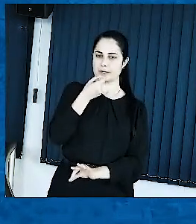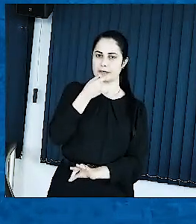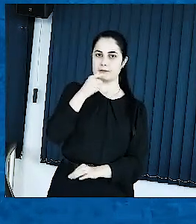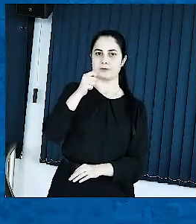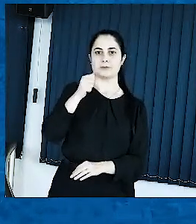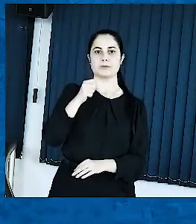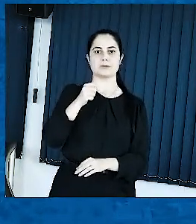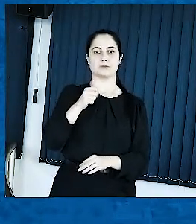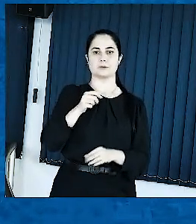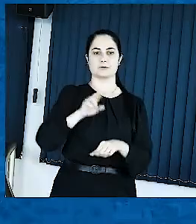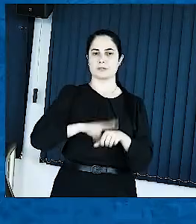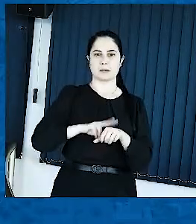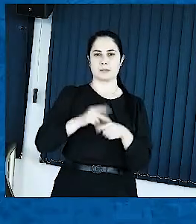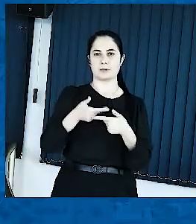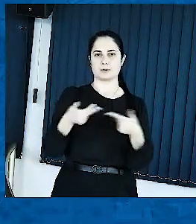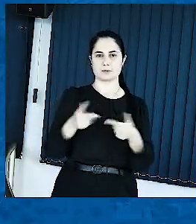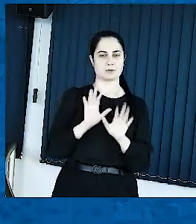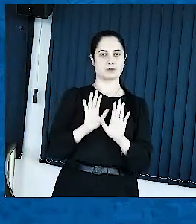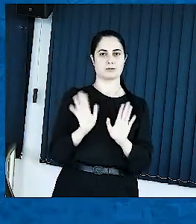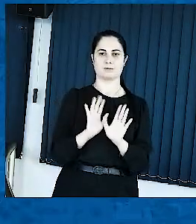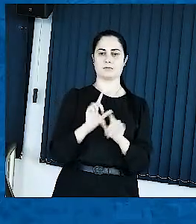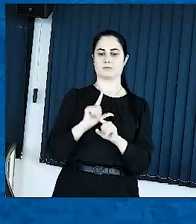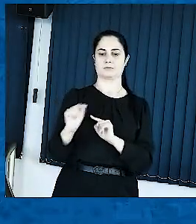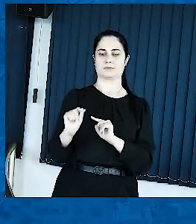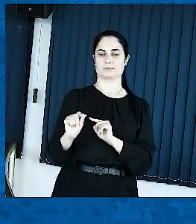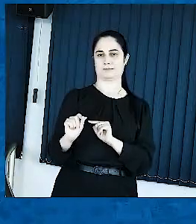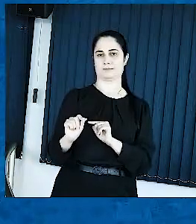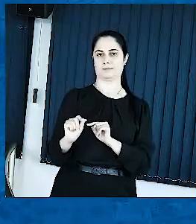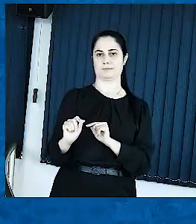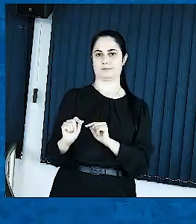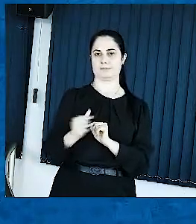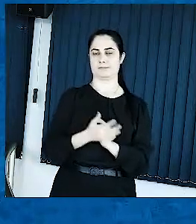vitamina D e tchau.